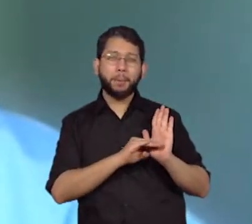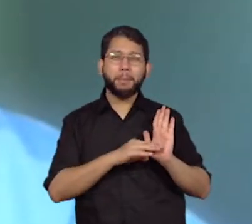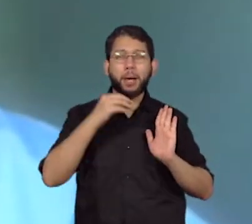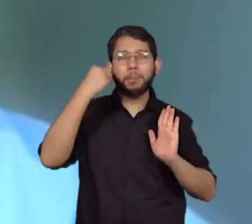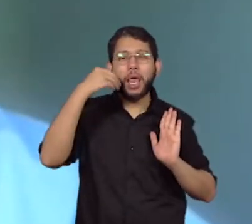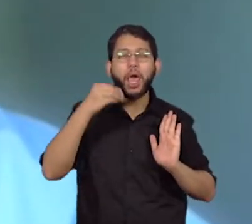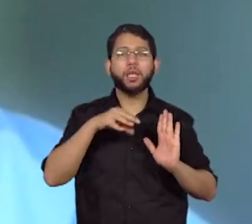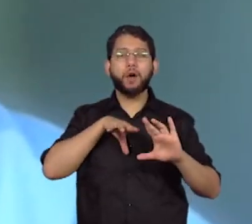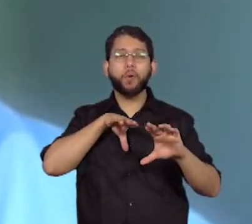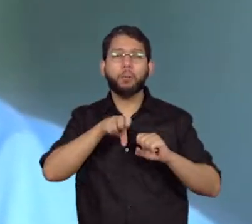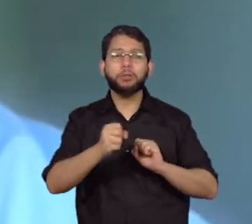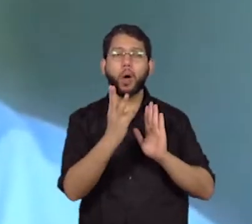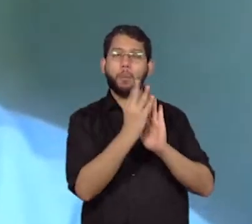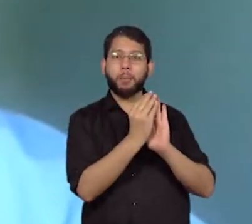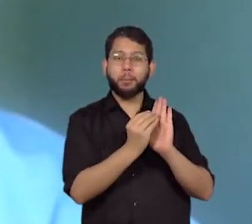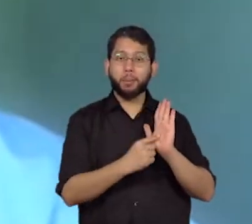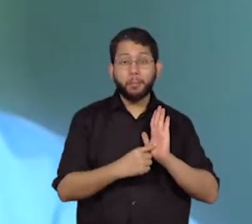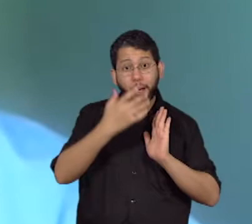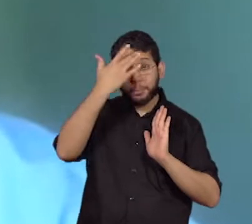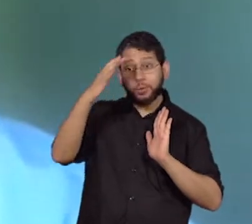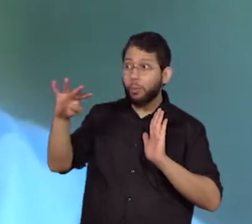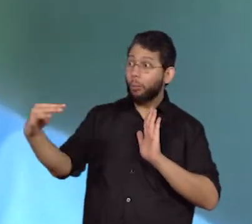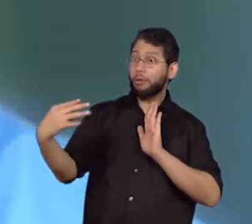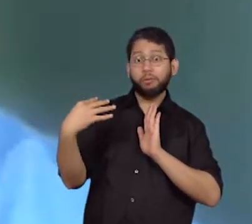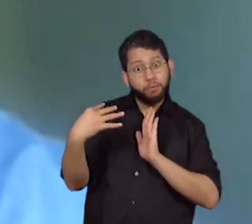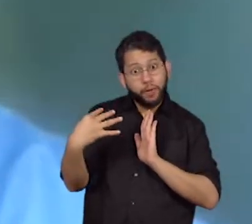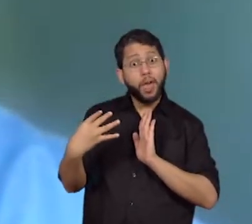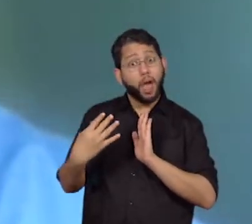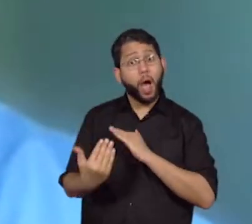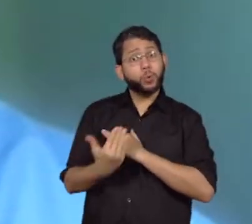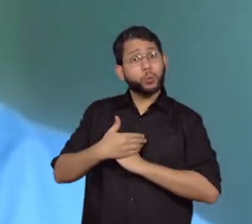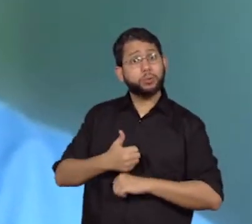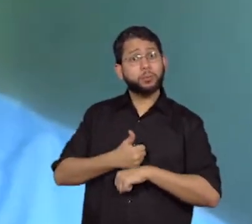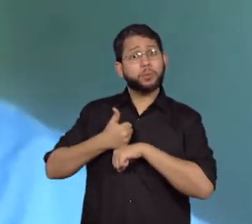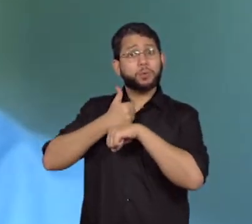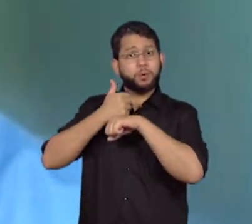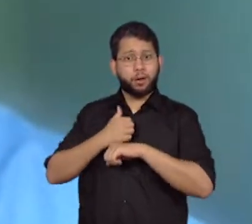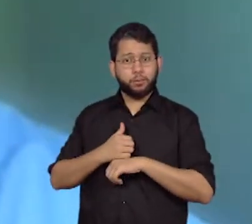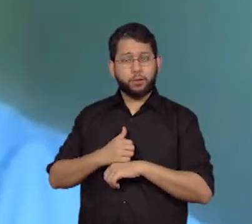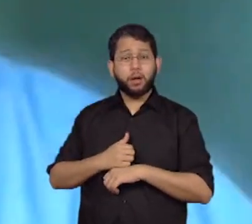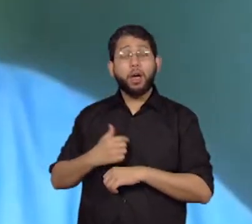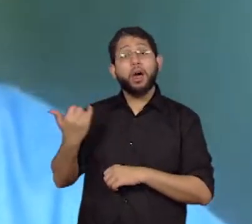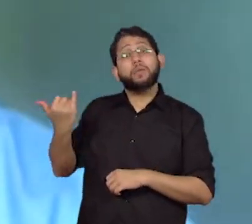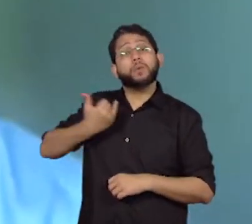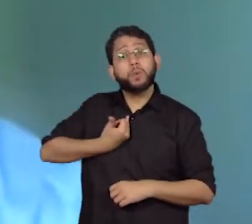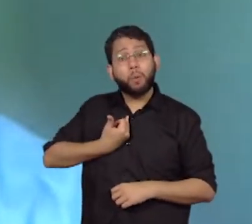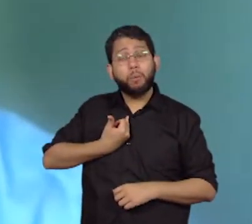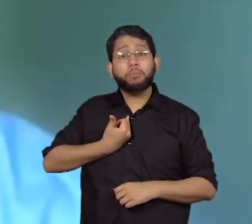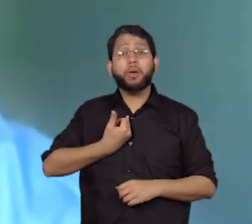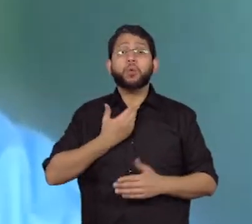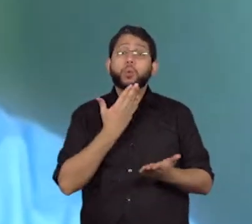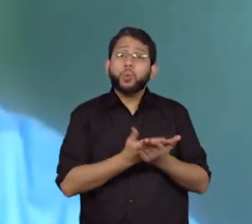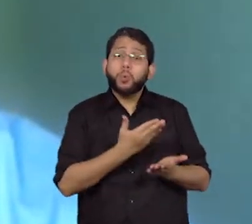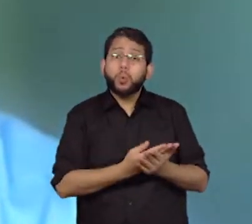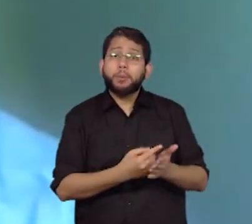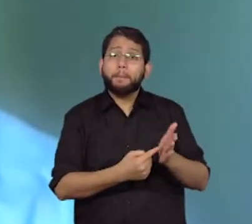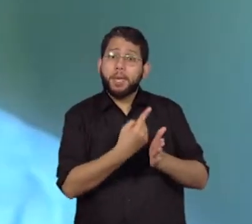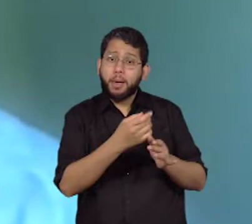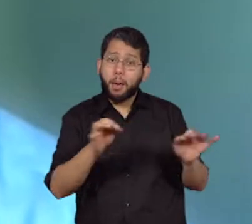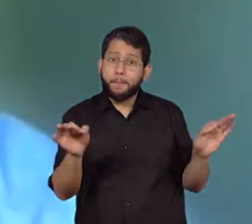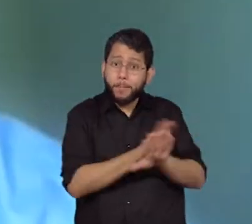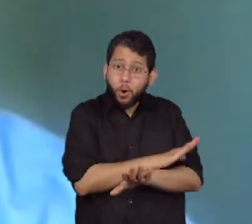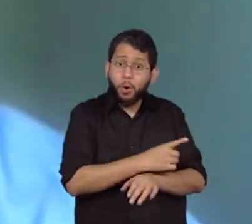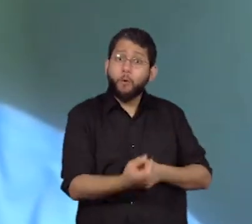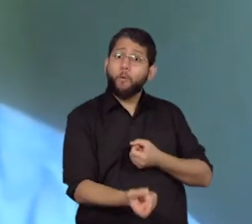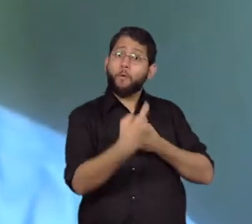carreira, então vai concluir a faculdade. Quando você concluir a faculdade, você volta. E eu voltei para Bauru, estava fazendo